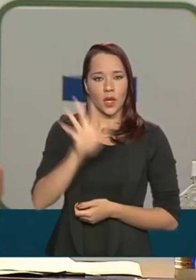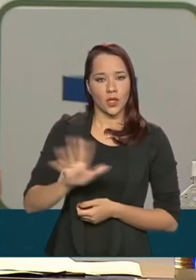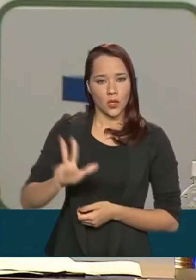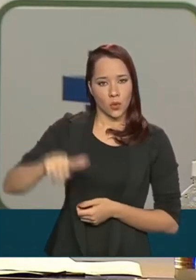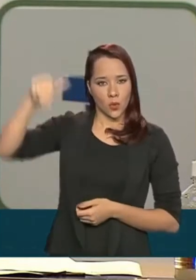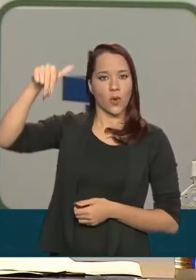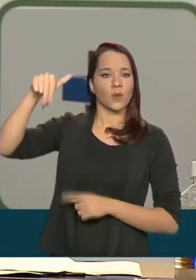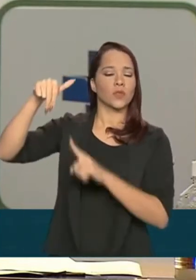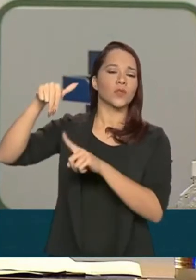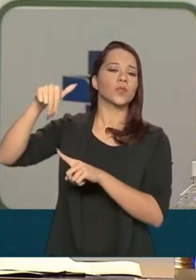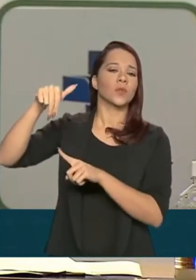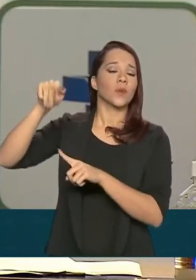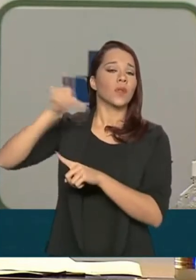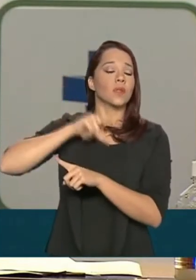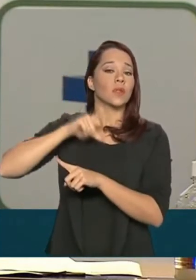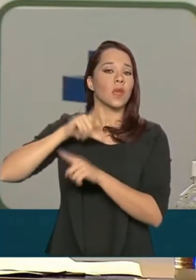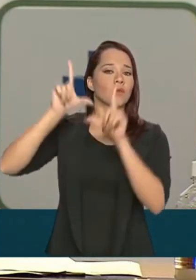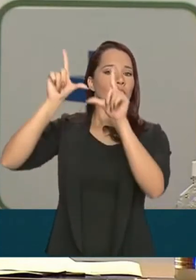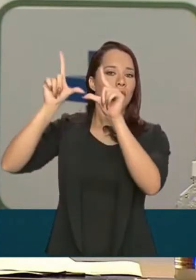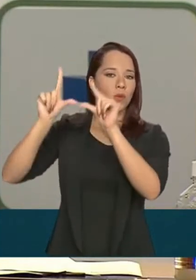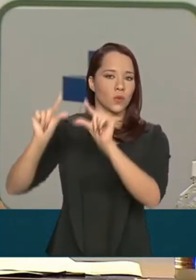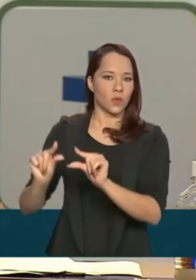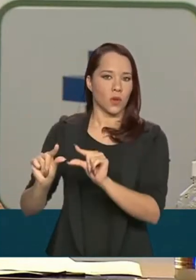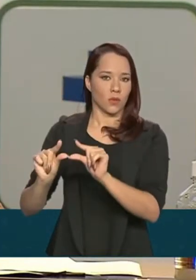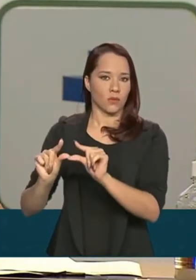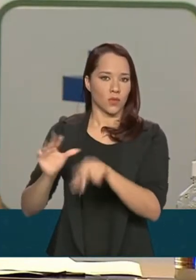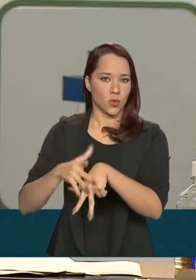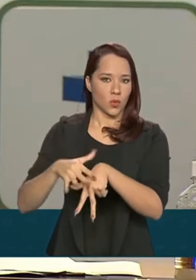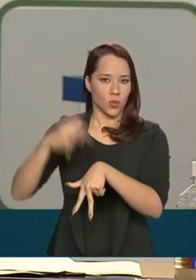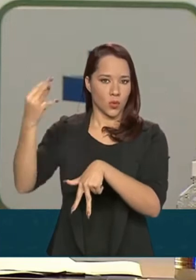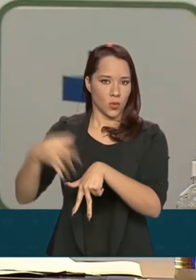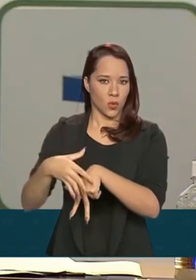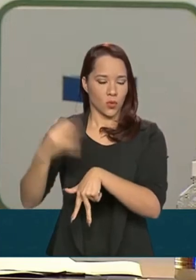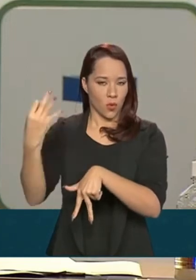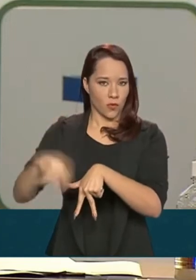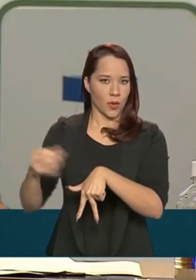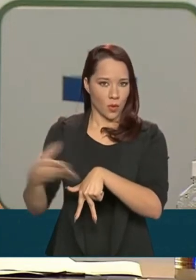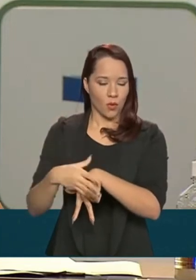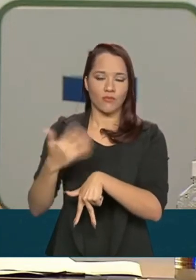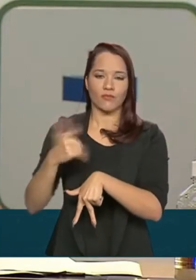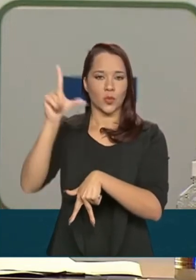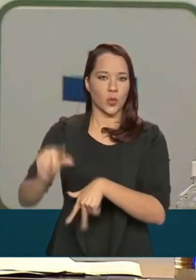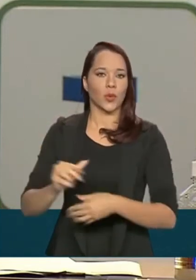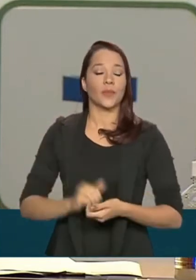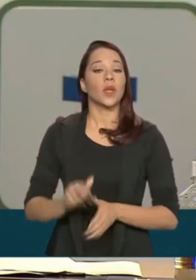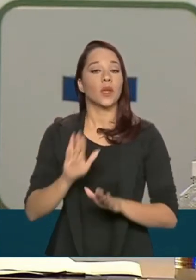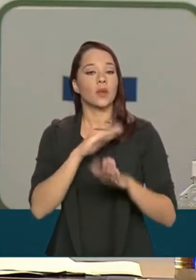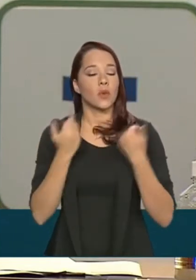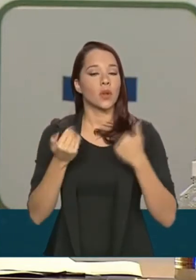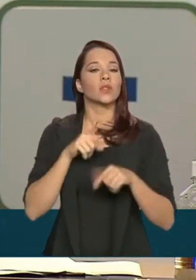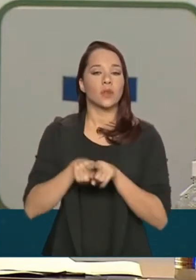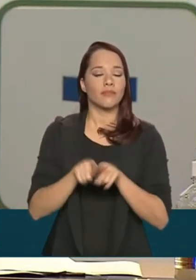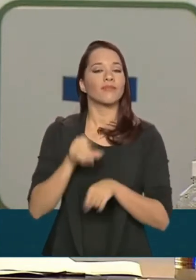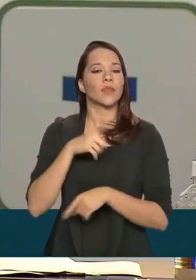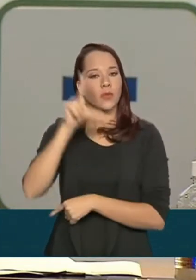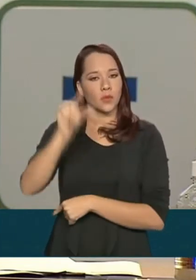no geral, a gente teve uma redução de casos novos de 15% e no óbito uma redução